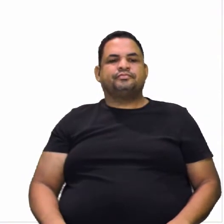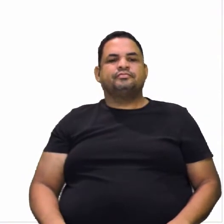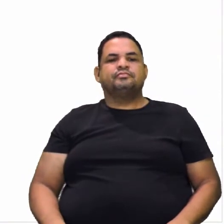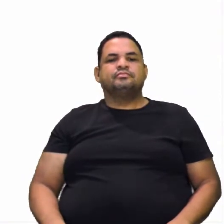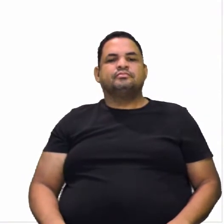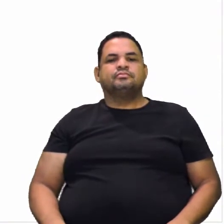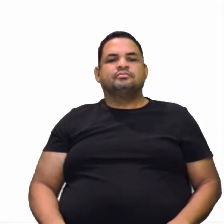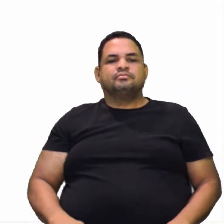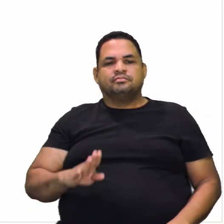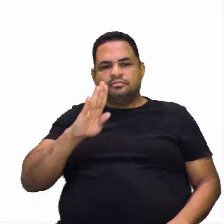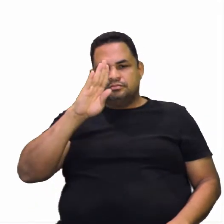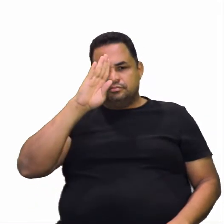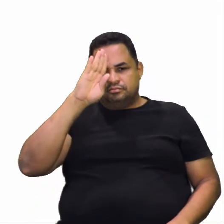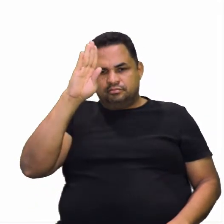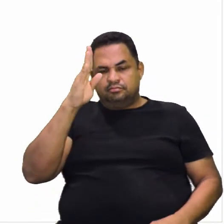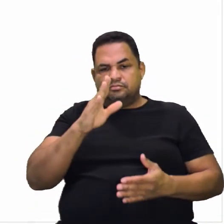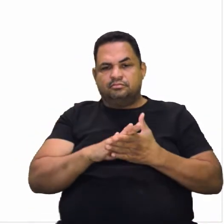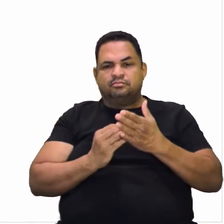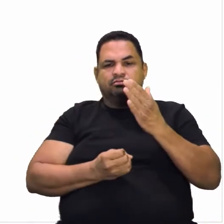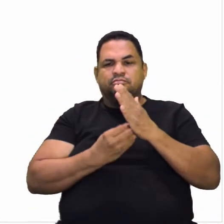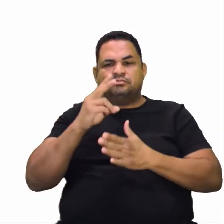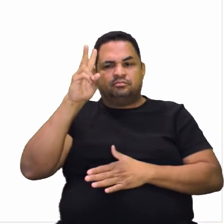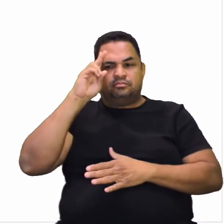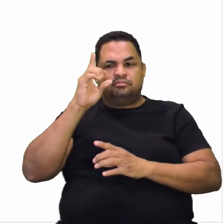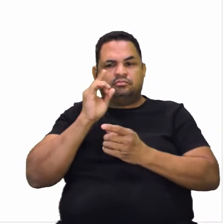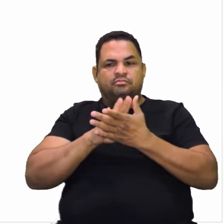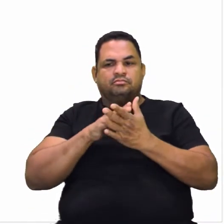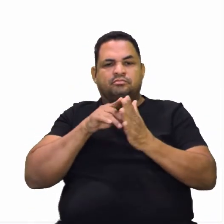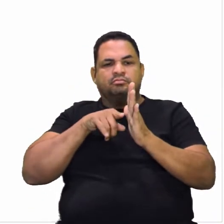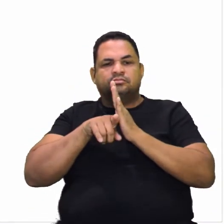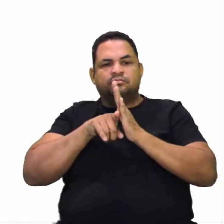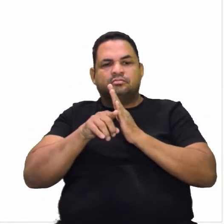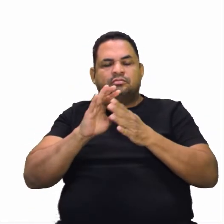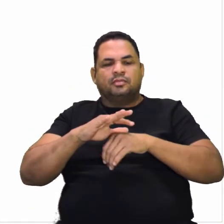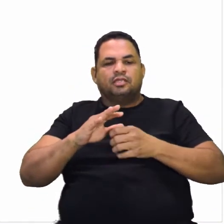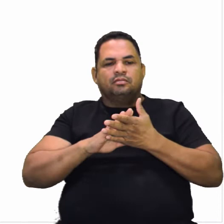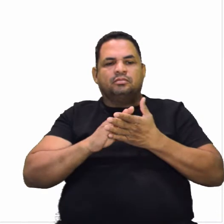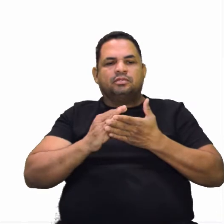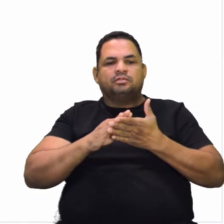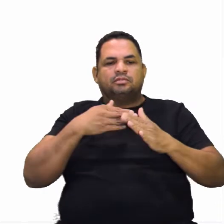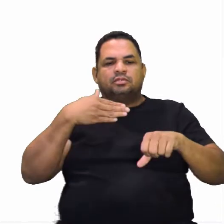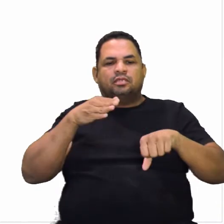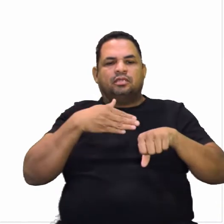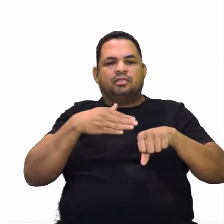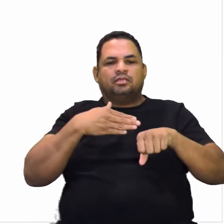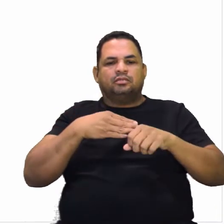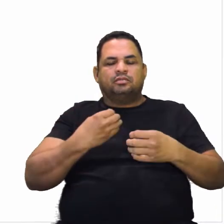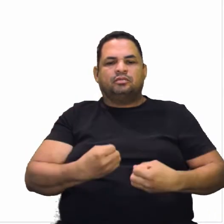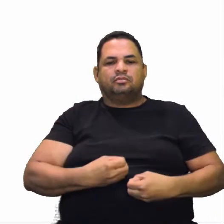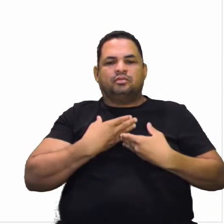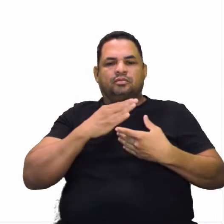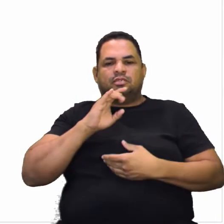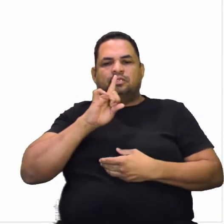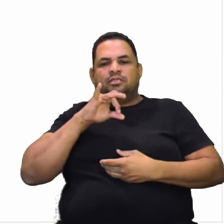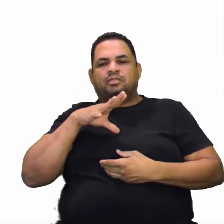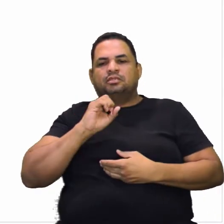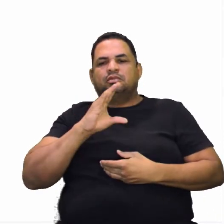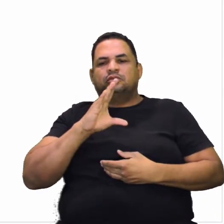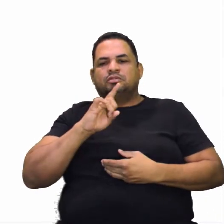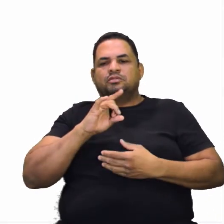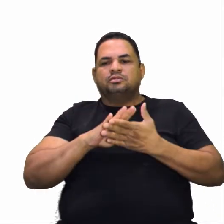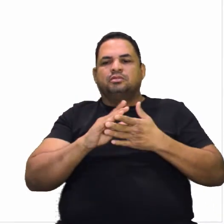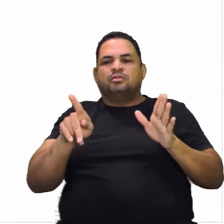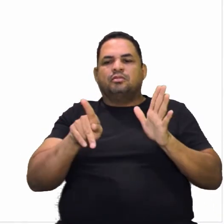As principais fontes históricas são as descobertas arqueológicas e o poema Ilíade e Odisseia do próprio